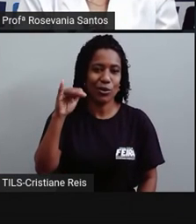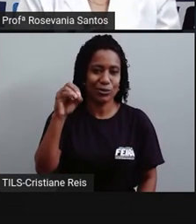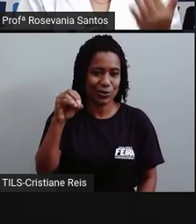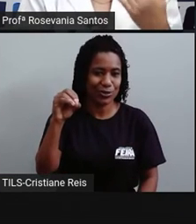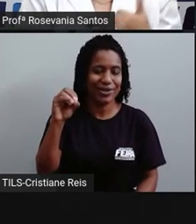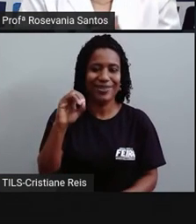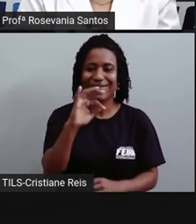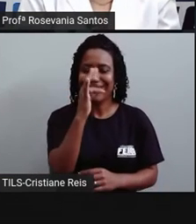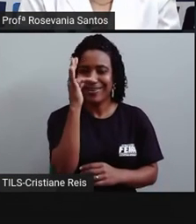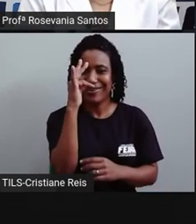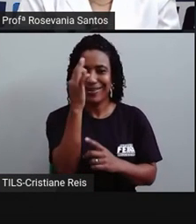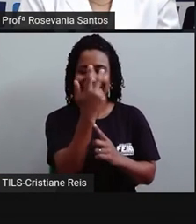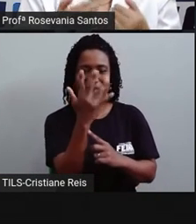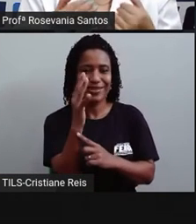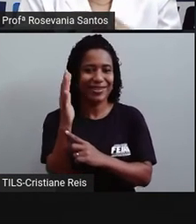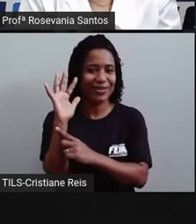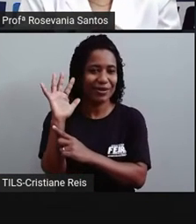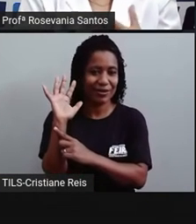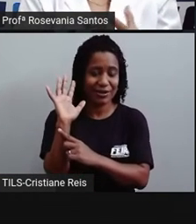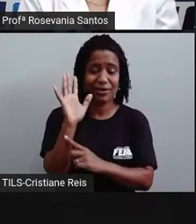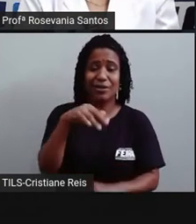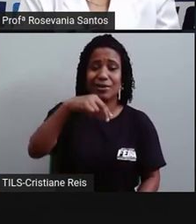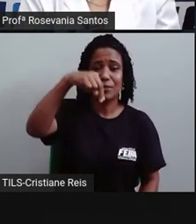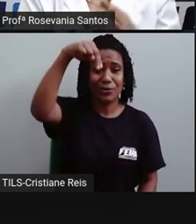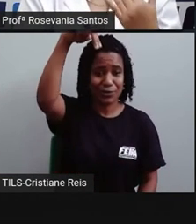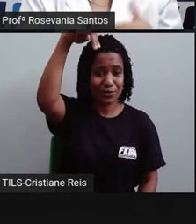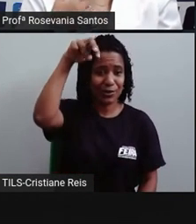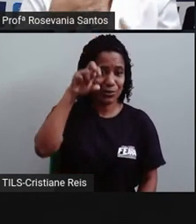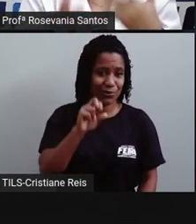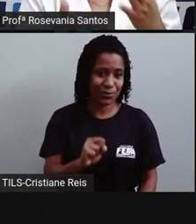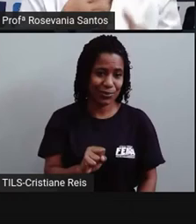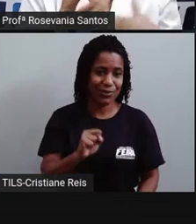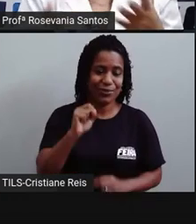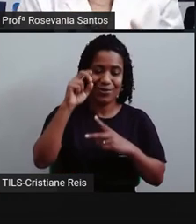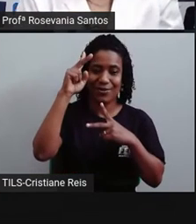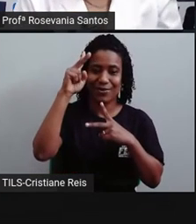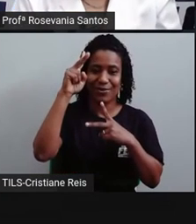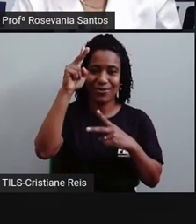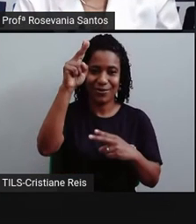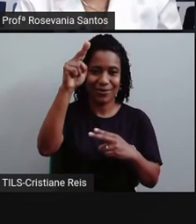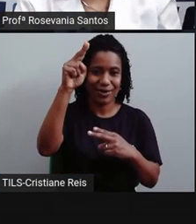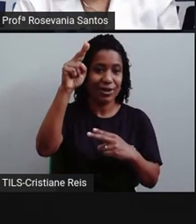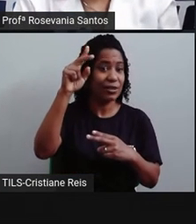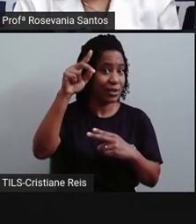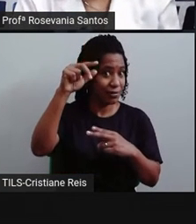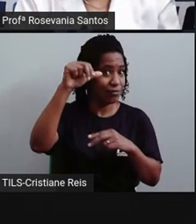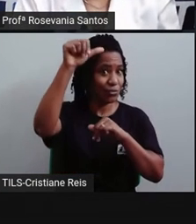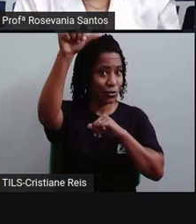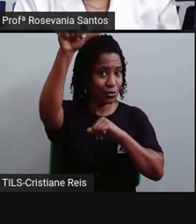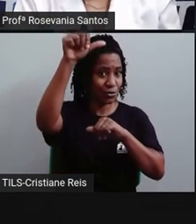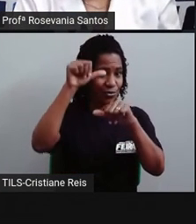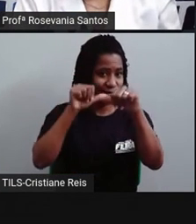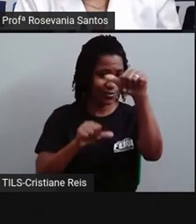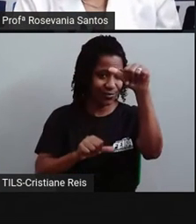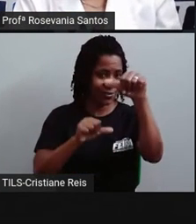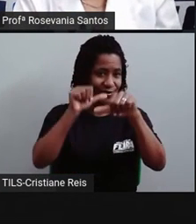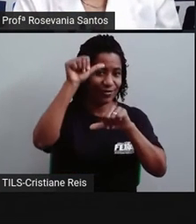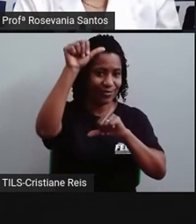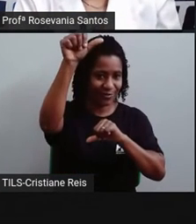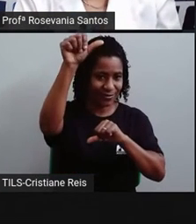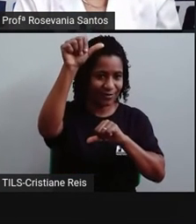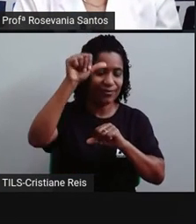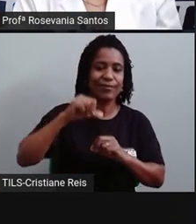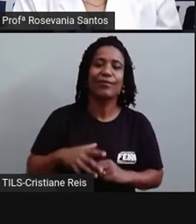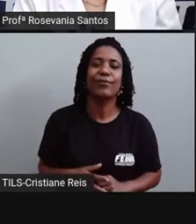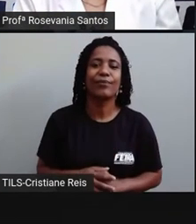norte, eu vou ter o equinócio de outono no hemisfério sul. Então, é sempre o contrário. Quando é a data, né, que eles